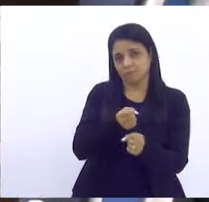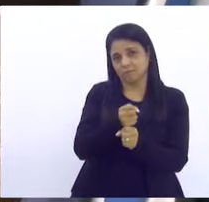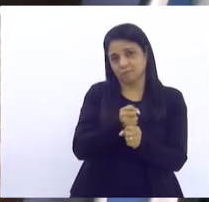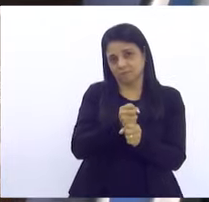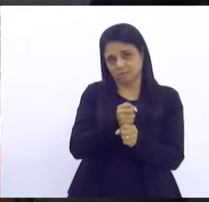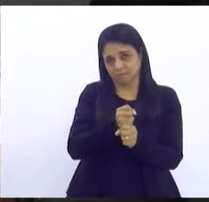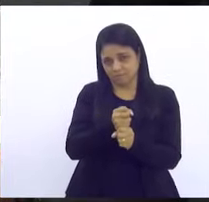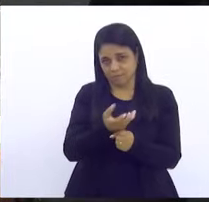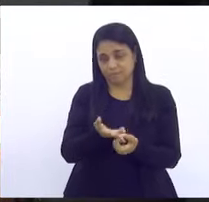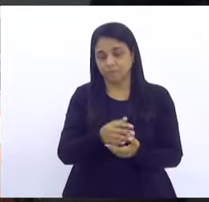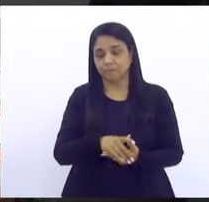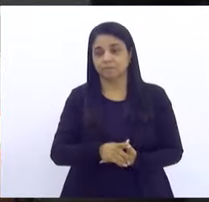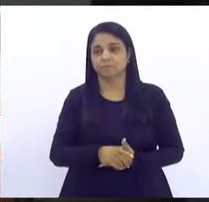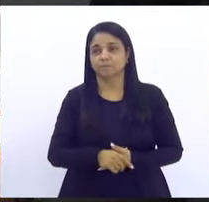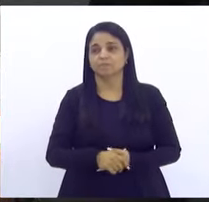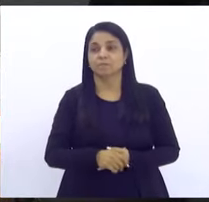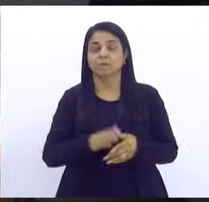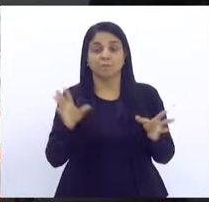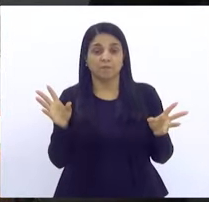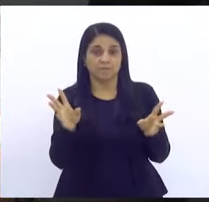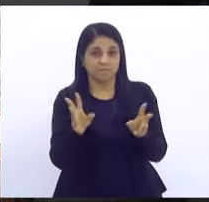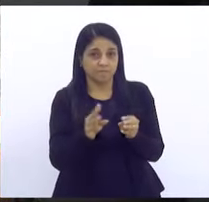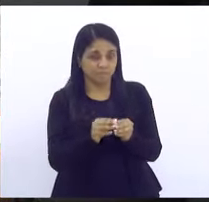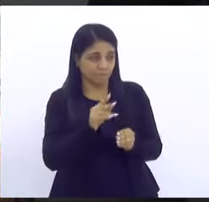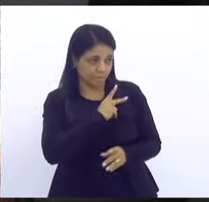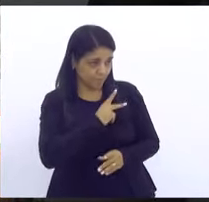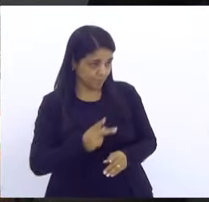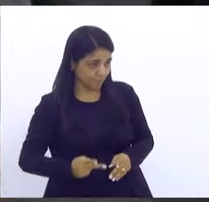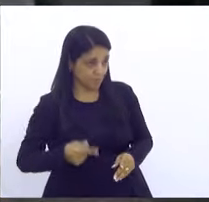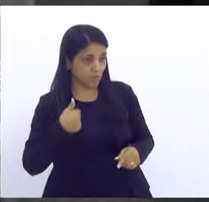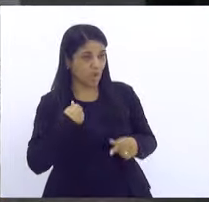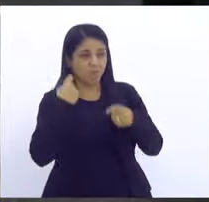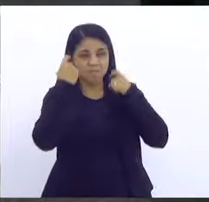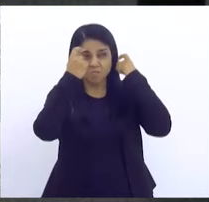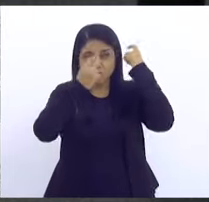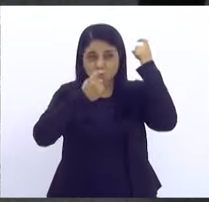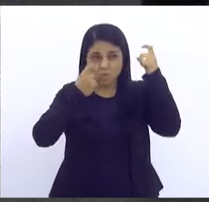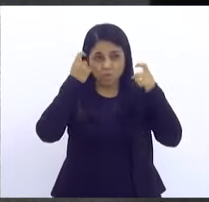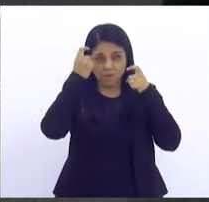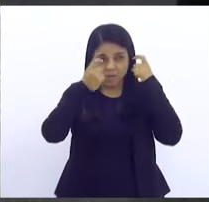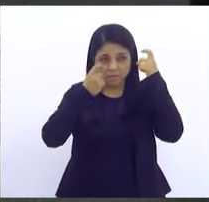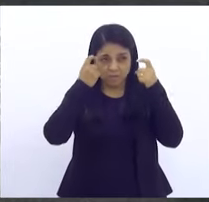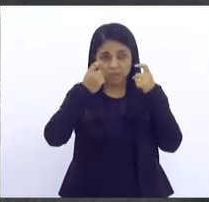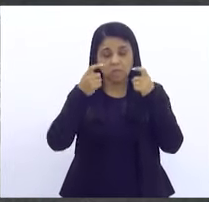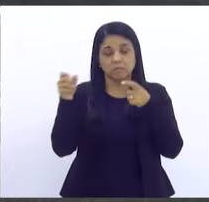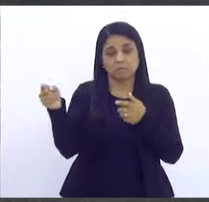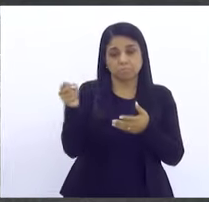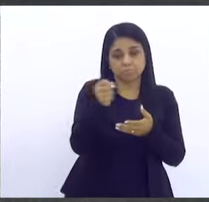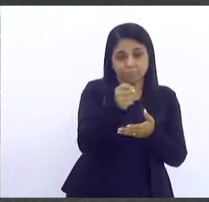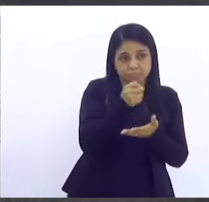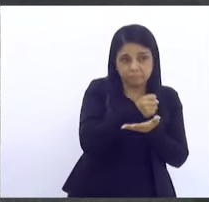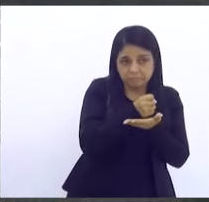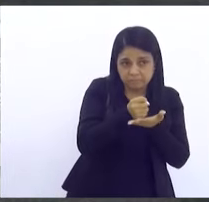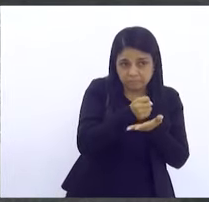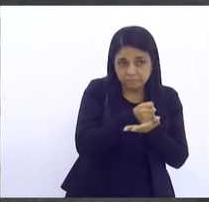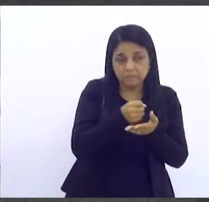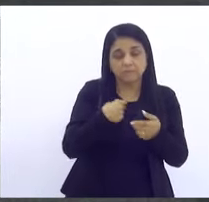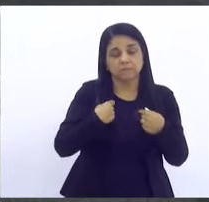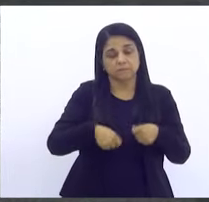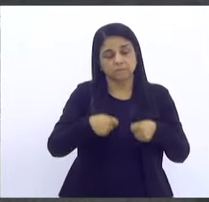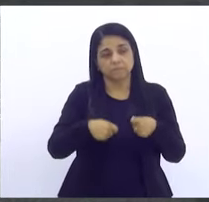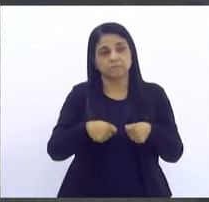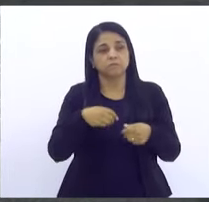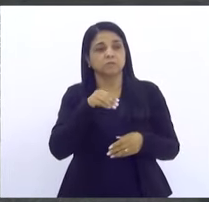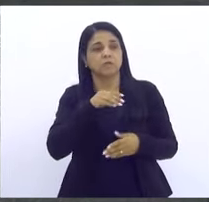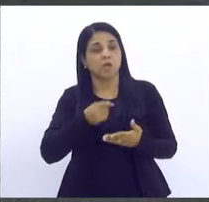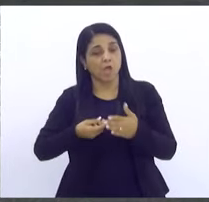ano legislativo. Só para fechar, senhora presidenta, era a nossa preocupação essa geração de emprego, era a preocupação